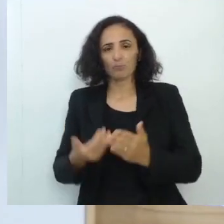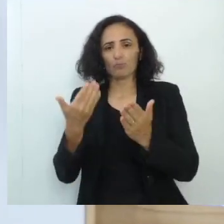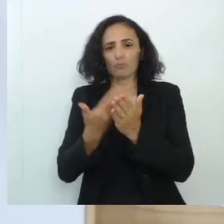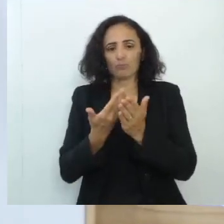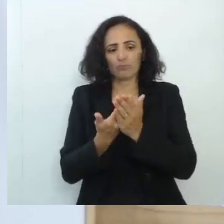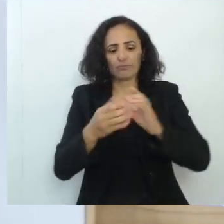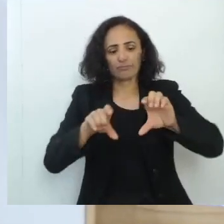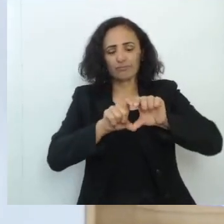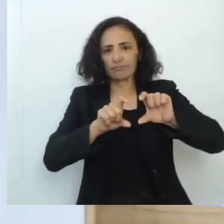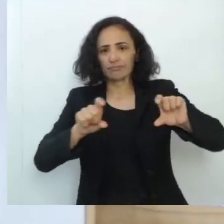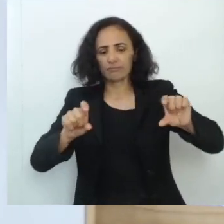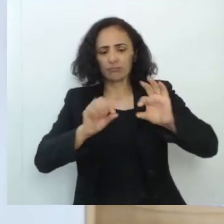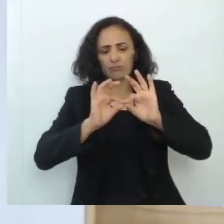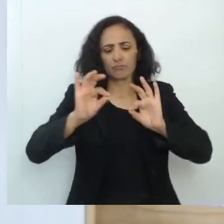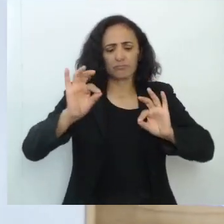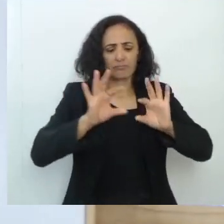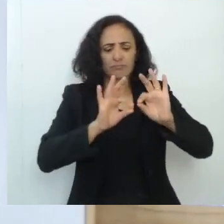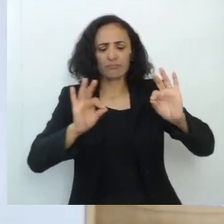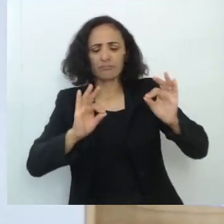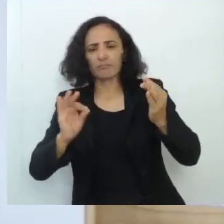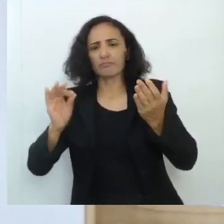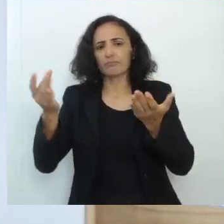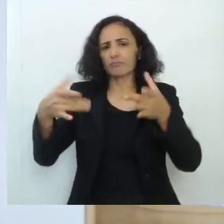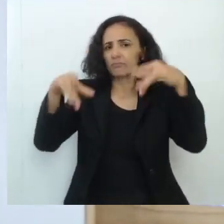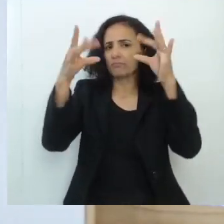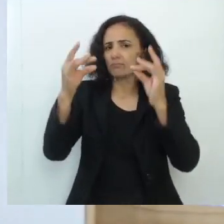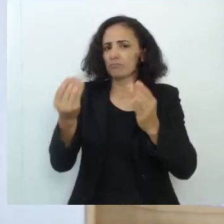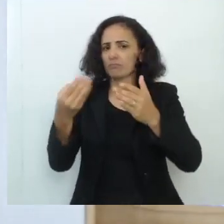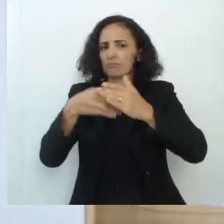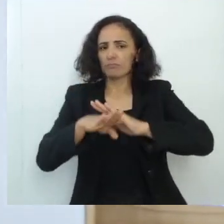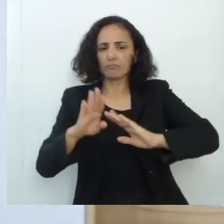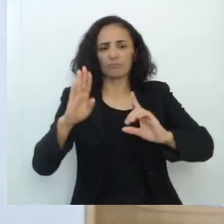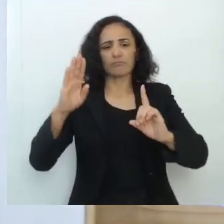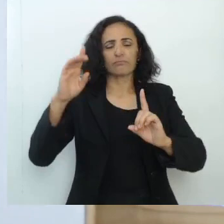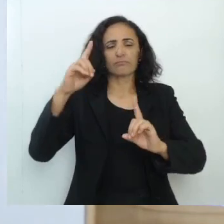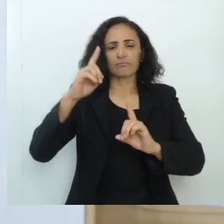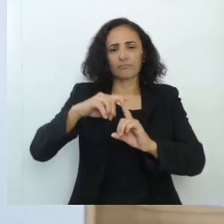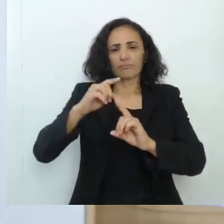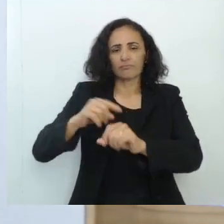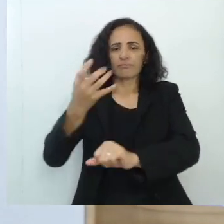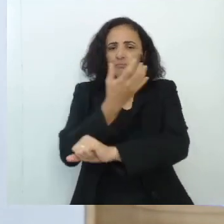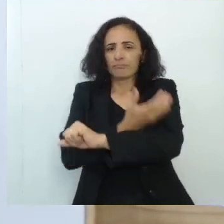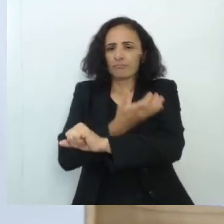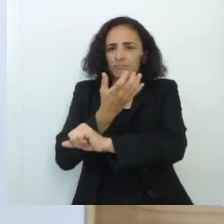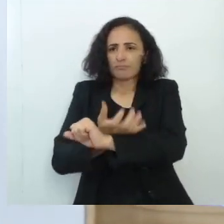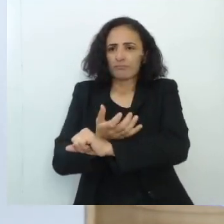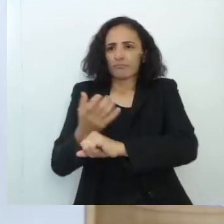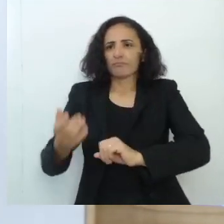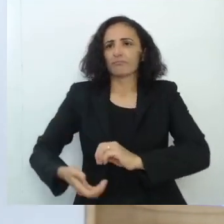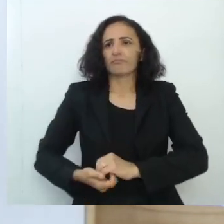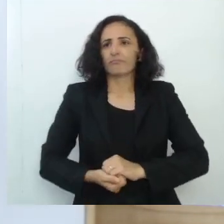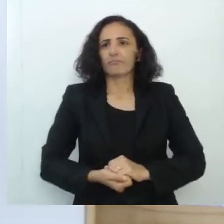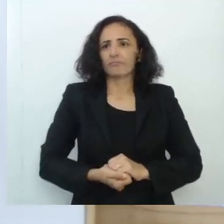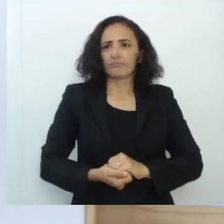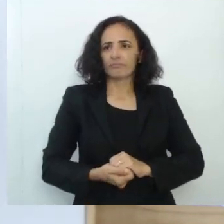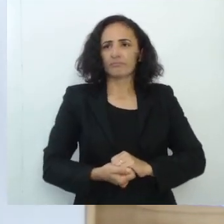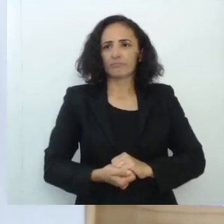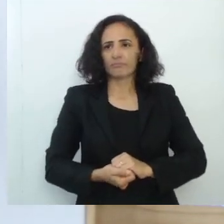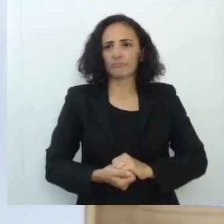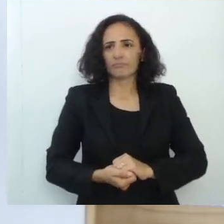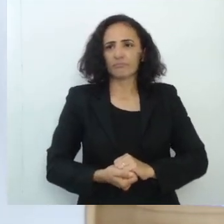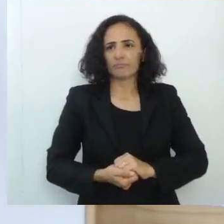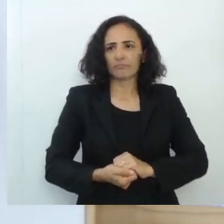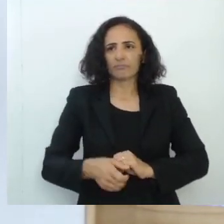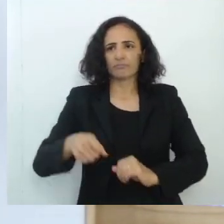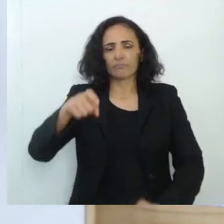esses vasos, lembrem que aqui você vai ter o xilema, ó, e aqui eu vou ter o